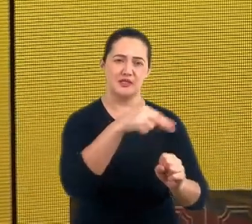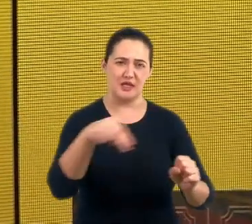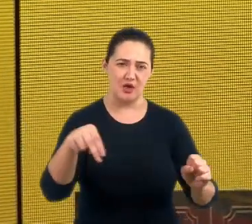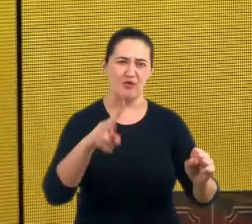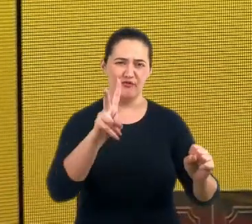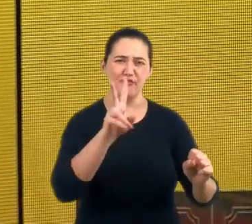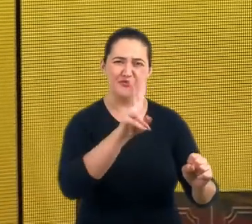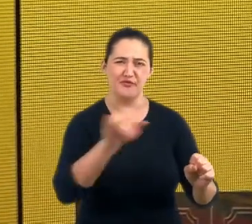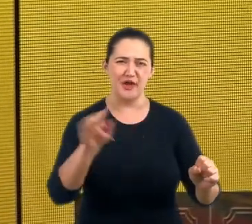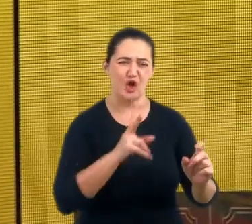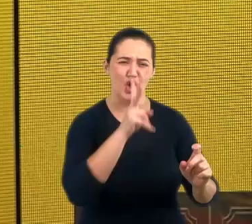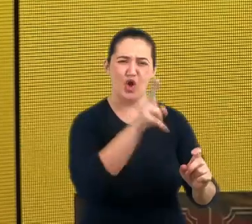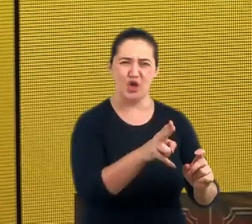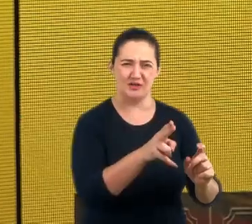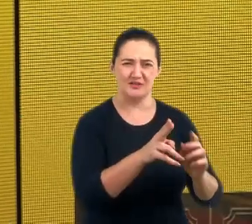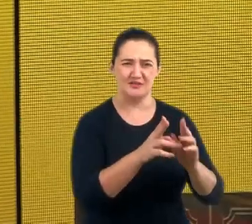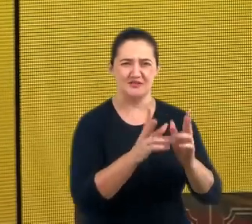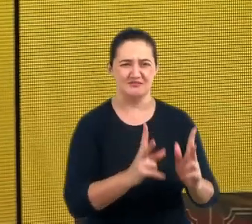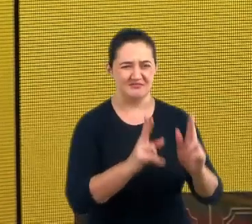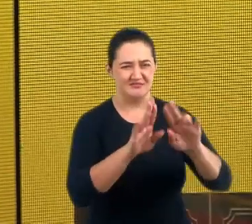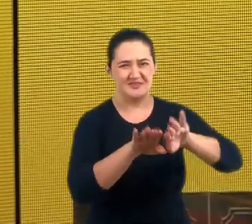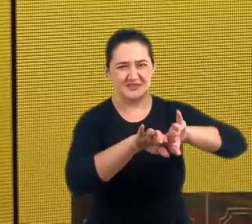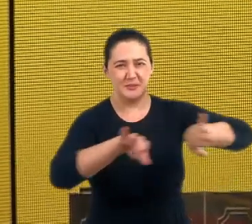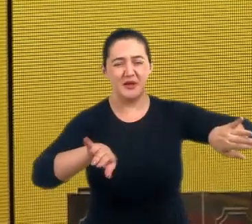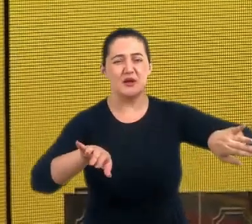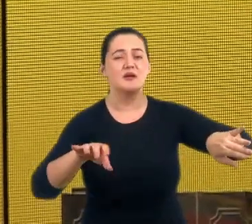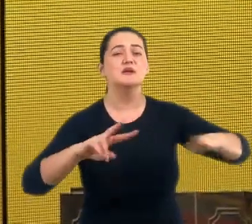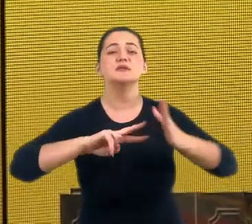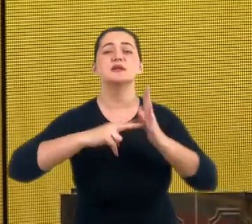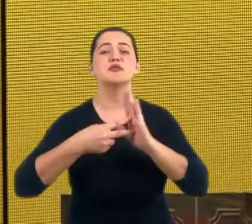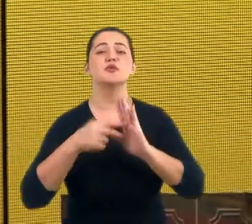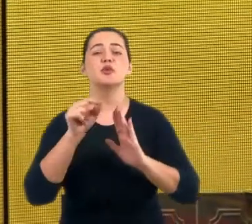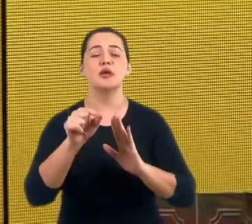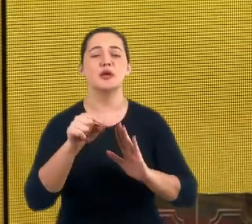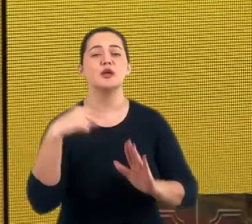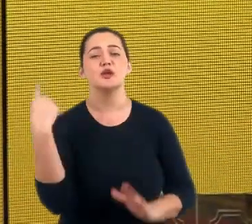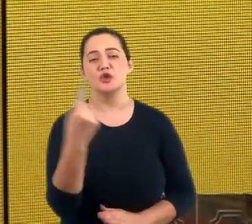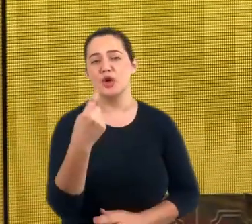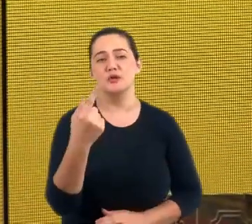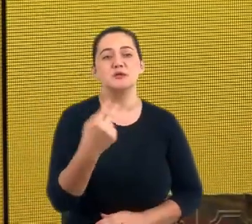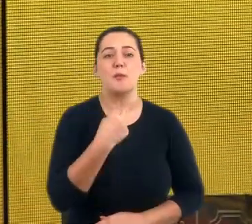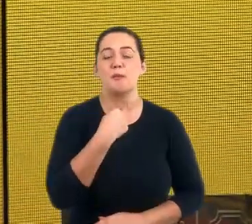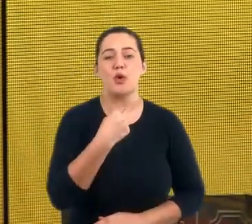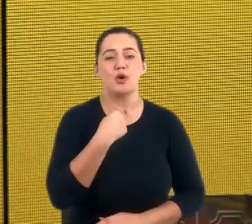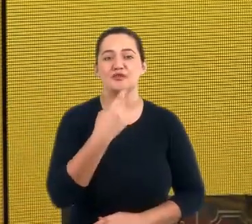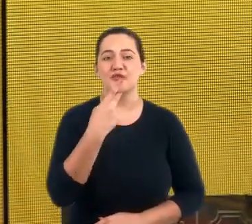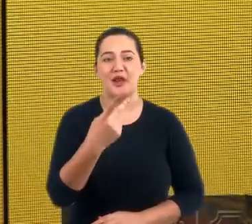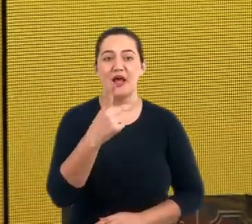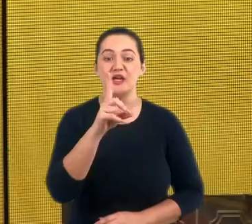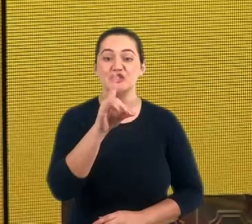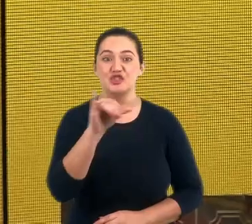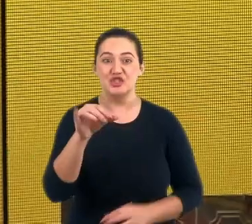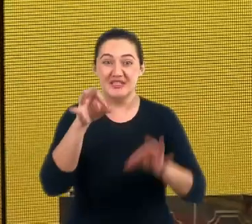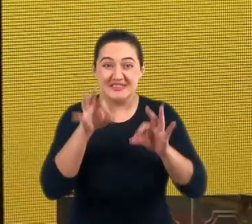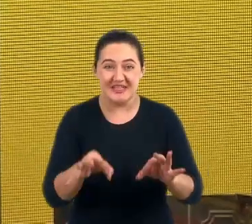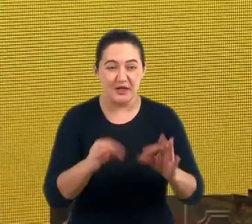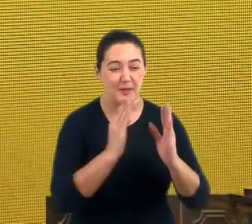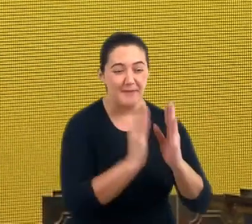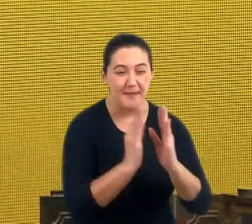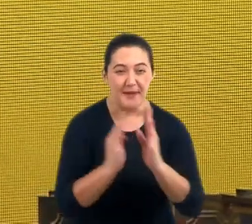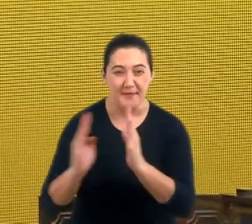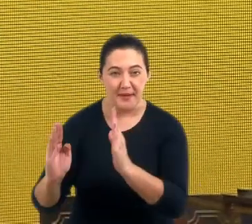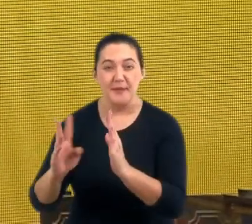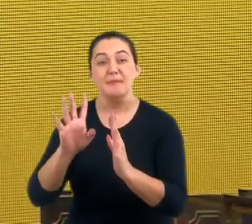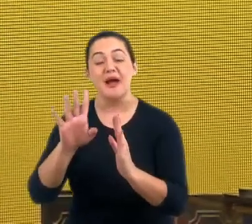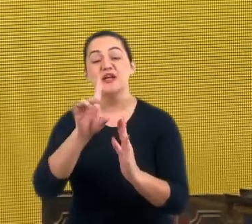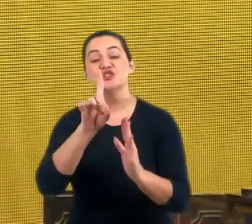de tempo, que seria 2.300 dias, então está claro que nós não podemos estar falando de dias literais, mas